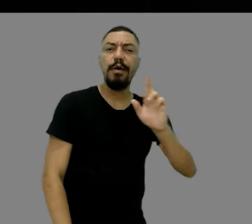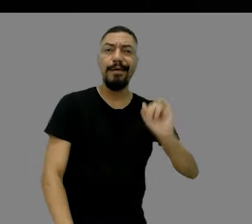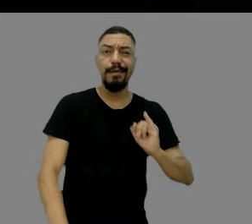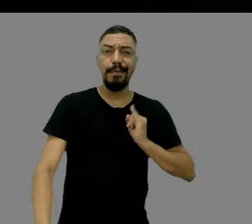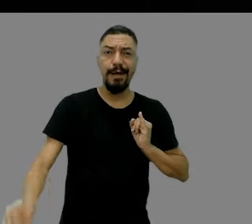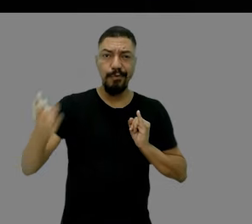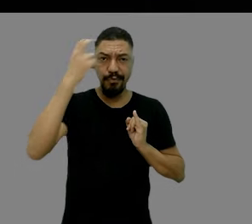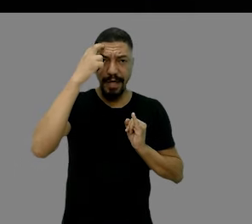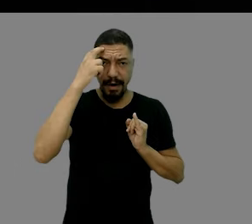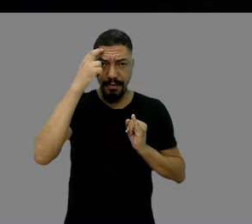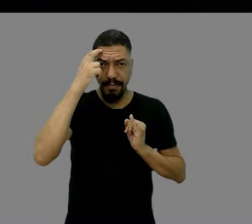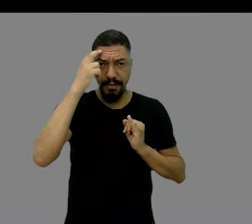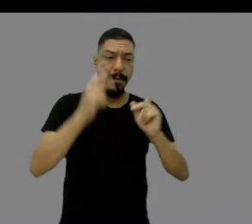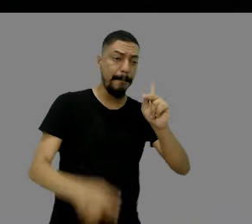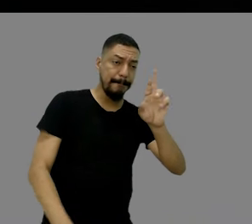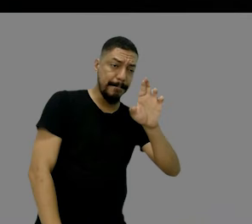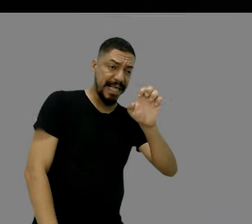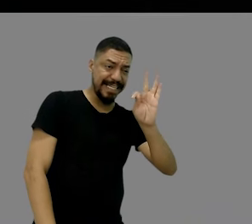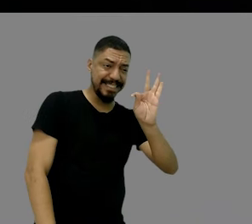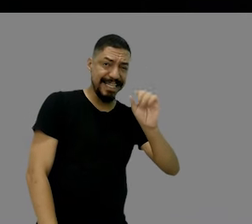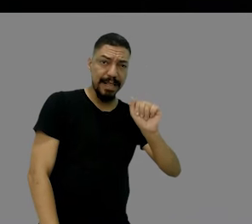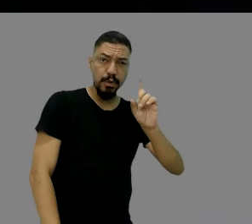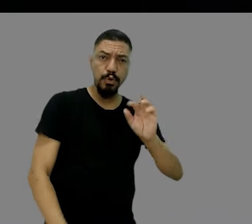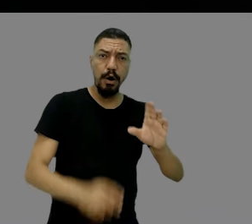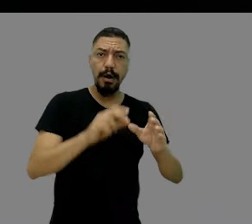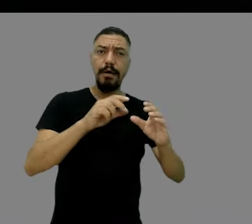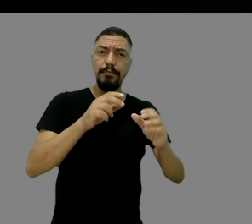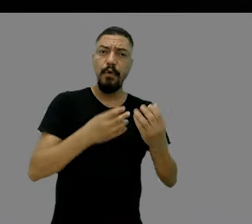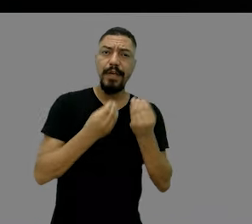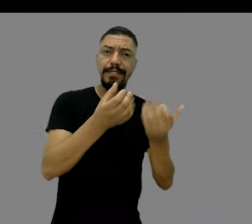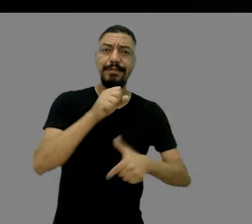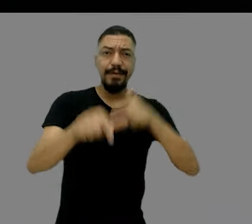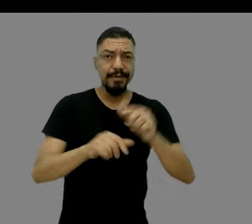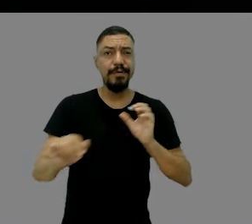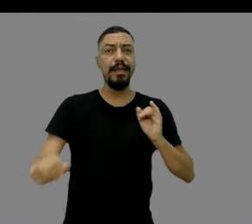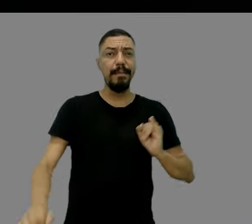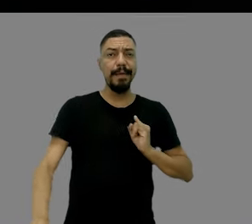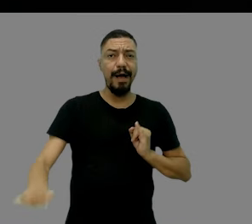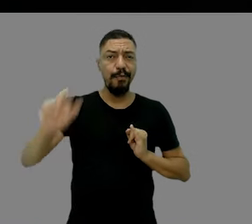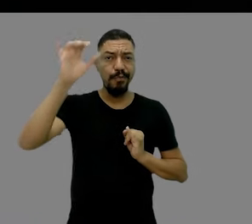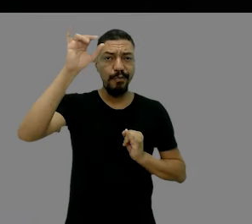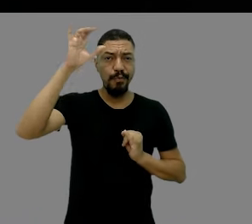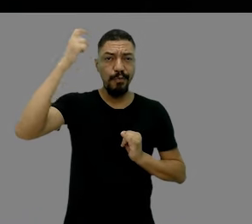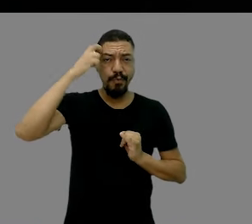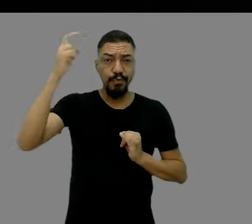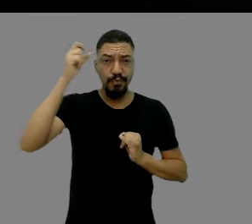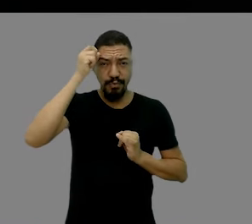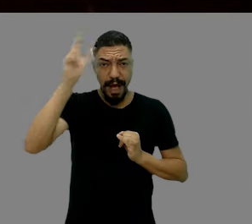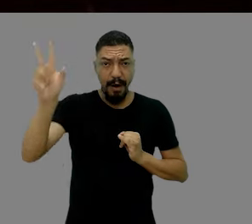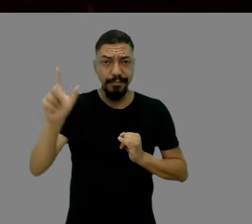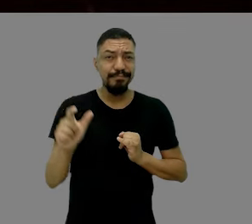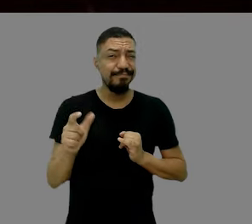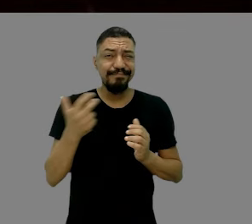São Bernardo, que é onde a minha empresa é sediada, ele bloqueia. Então, o que eu faço? Eu deixo em branco os dados do tomador,